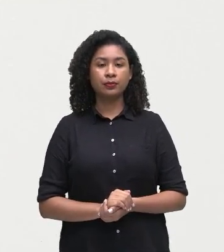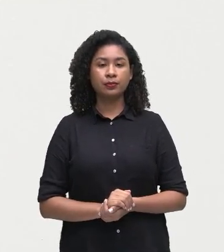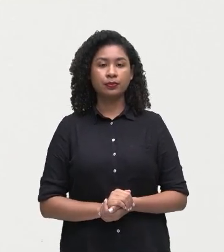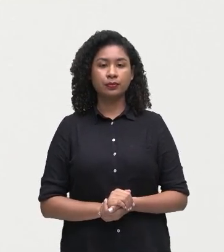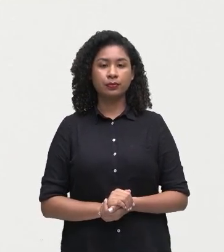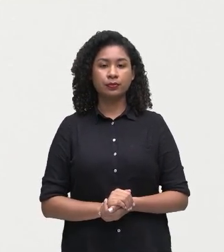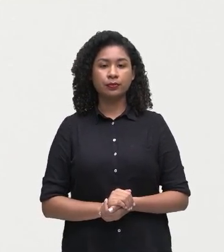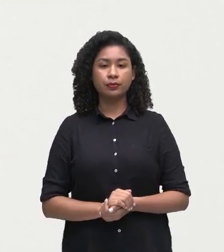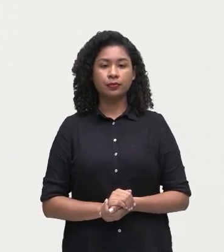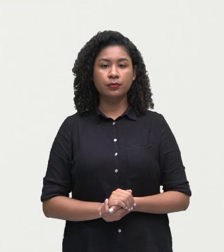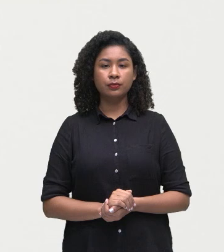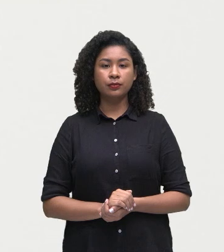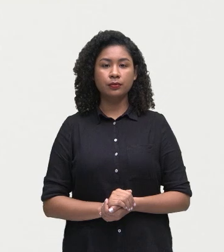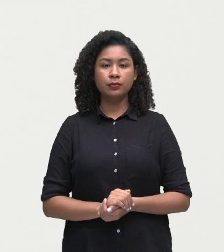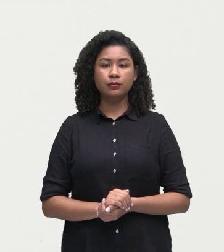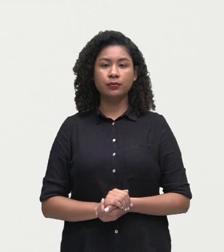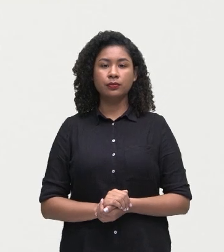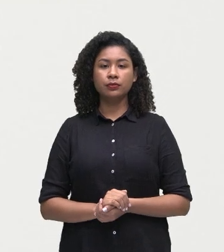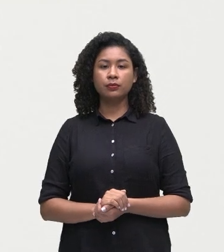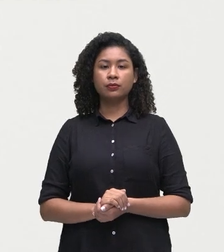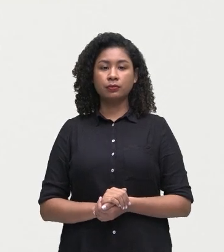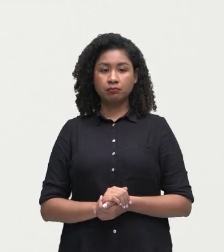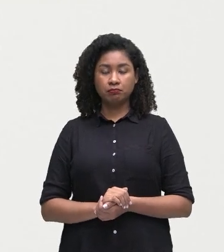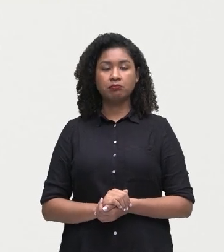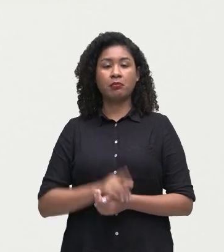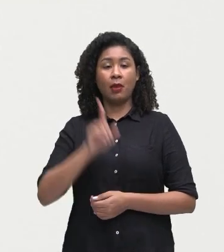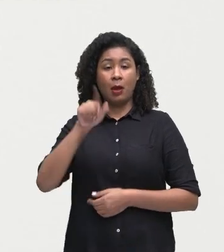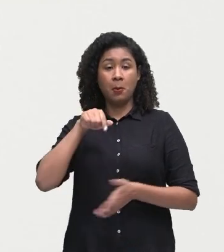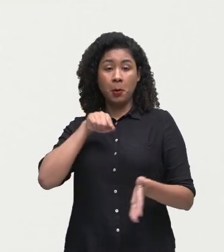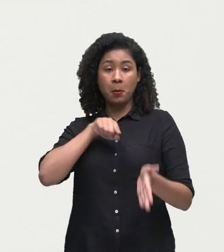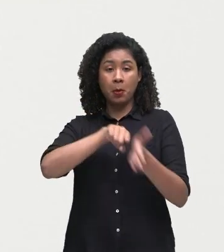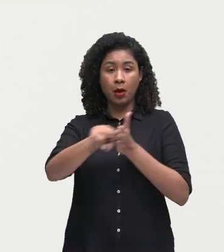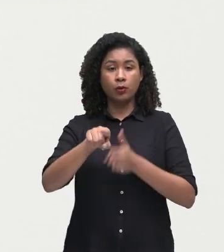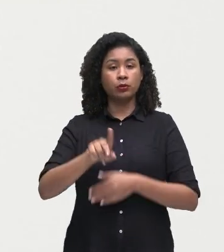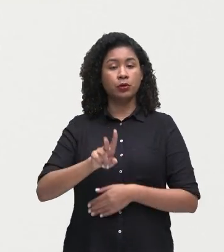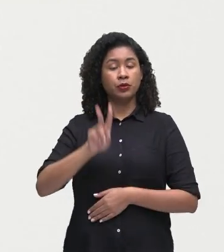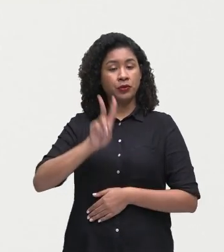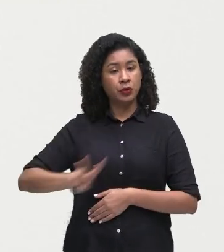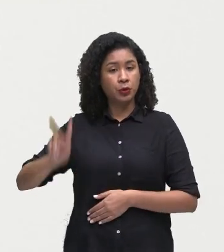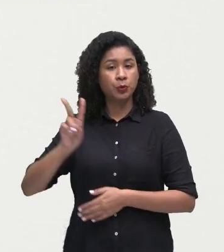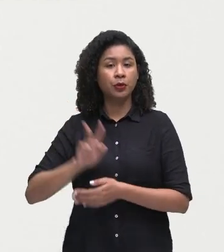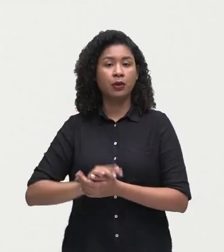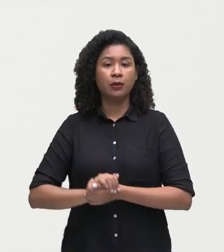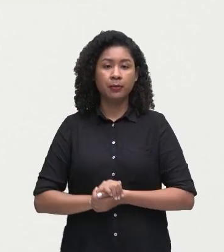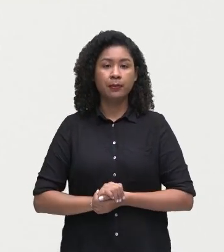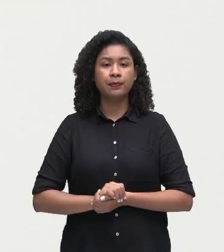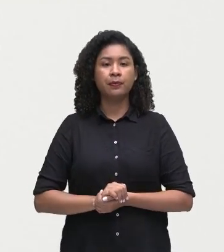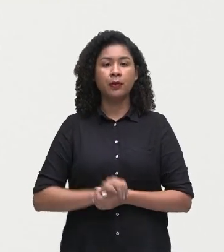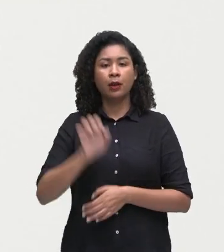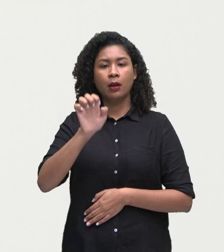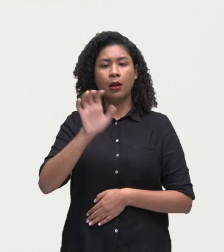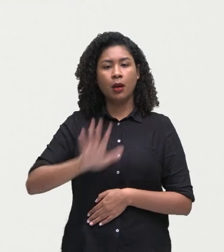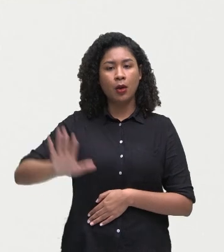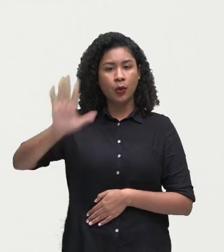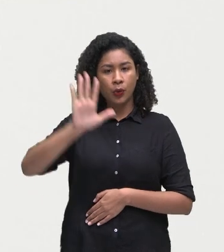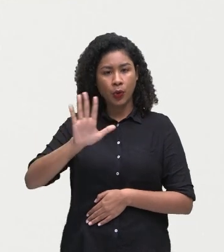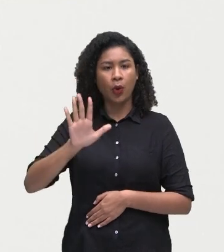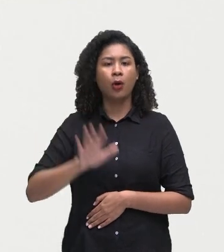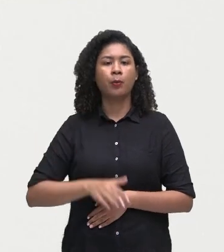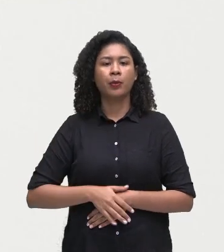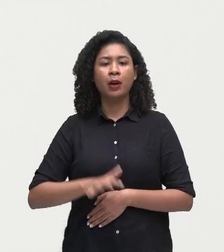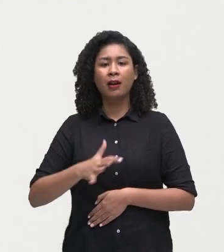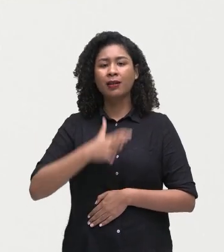Quarta questão diz o seguinte, uma questão de vestibular novamente. Na Europa Ocidental, a denominada crise